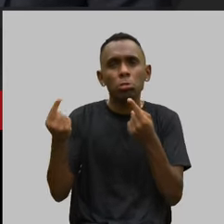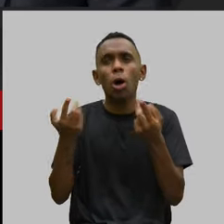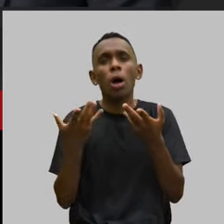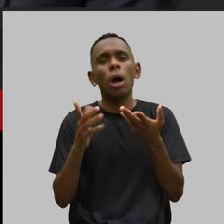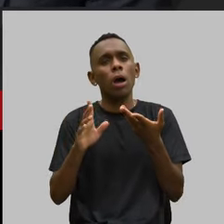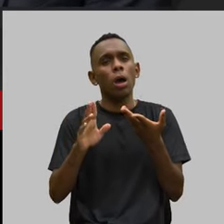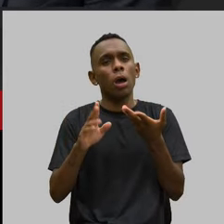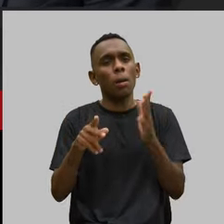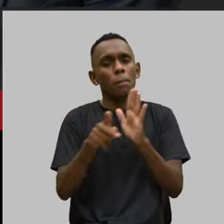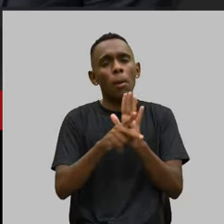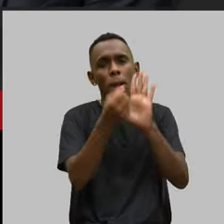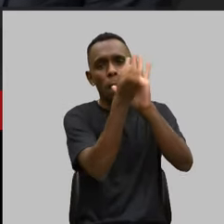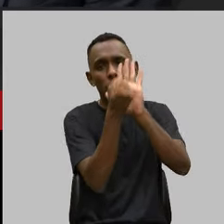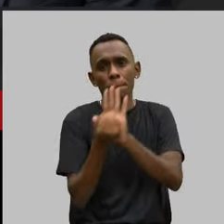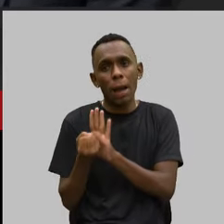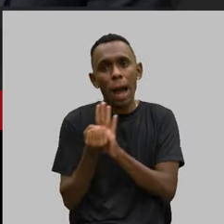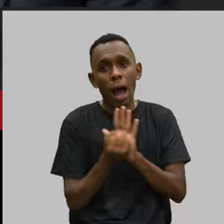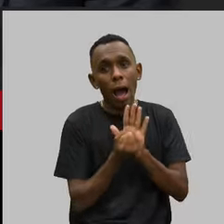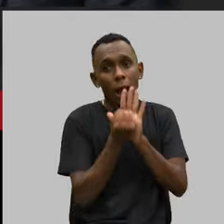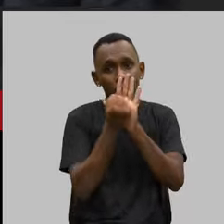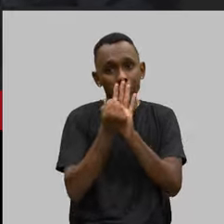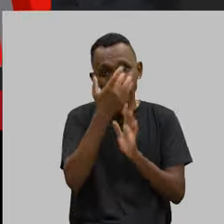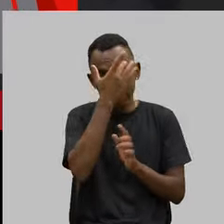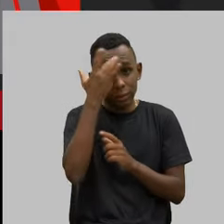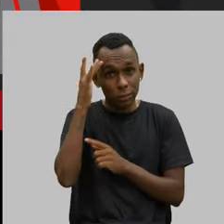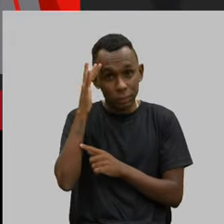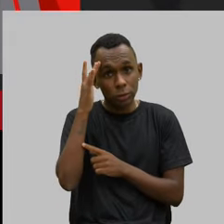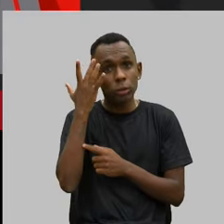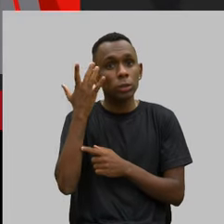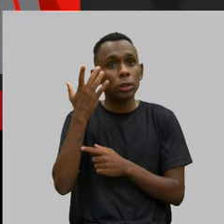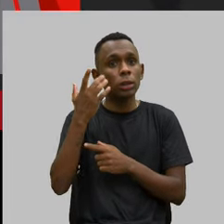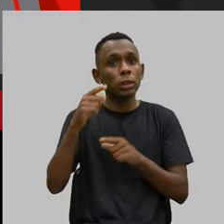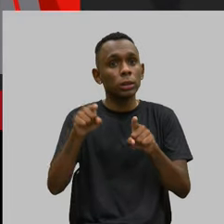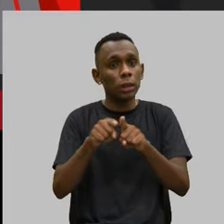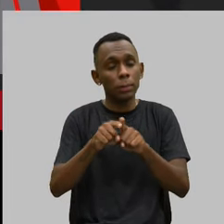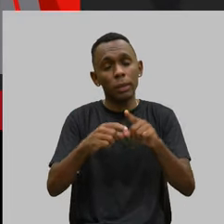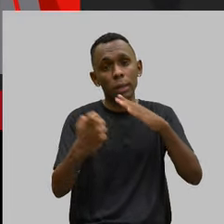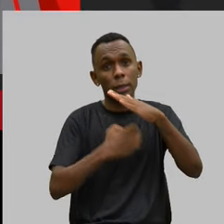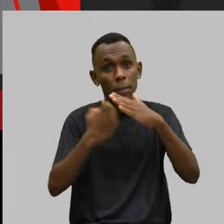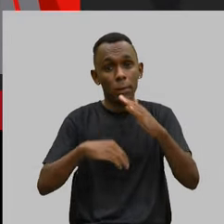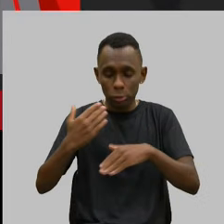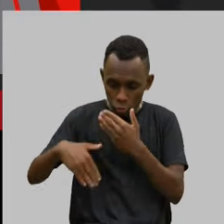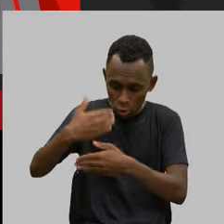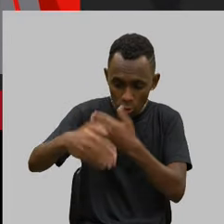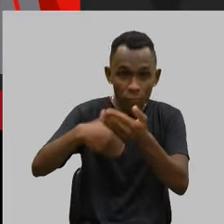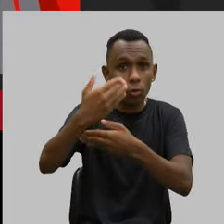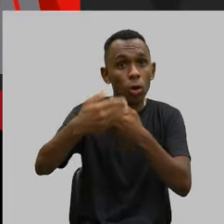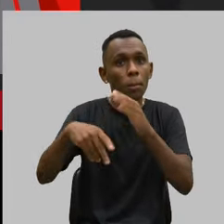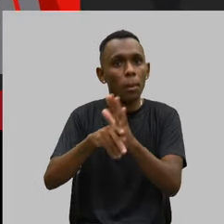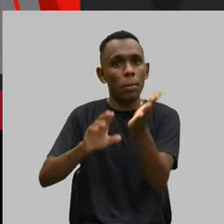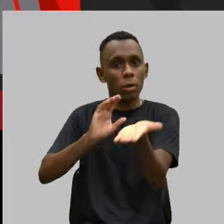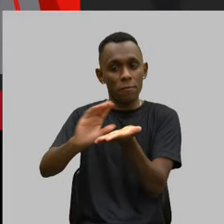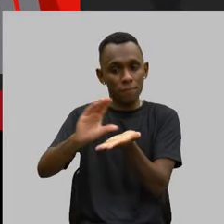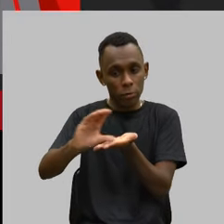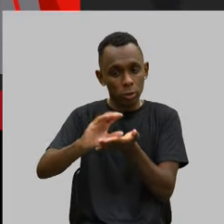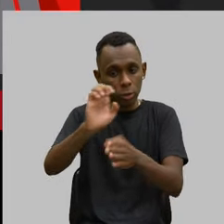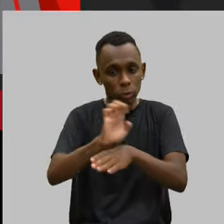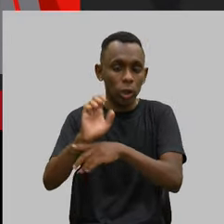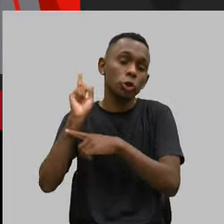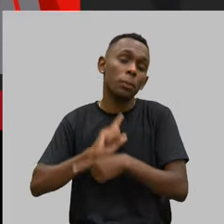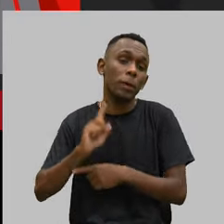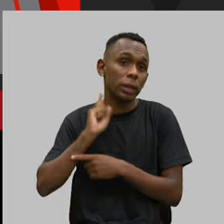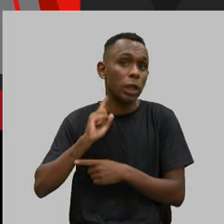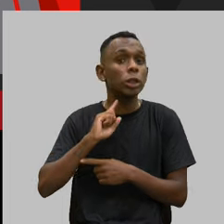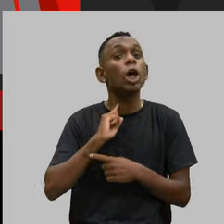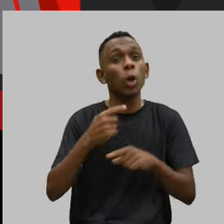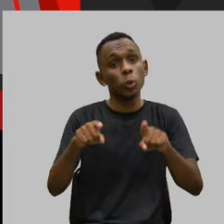nome das grandes empresas que recentemente tiveram uma evolução do seu investimento no estado de Minas Gerais ou